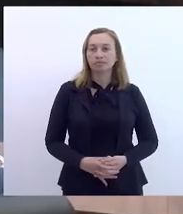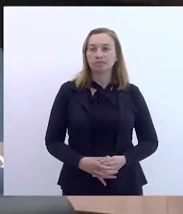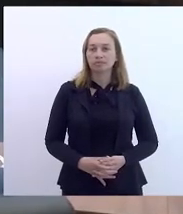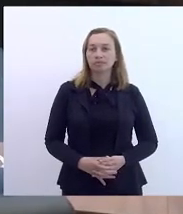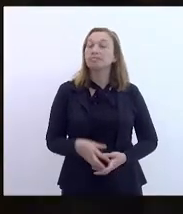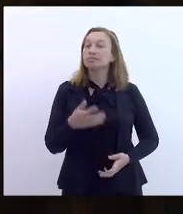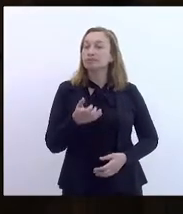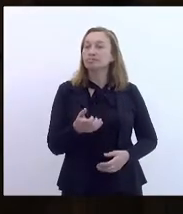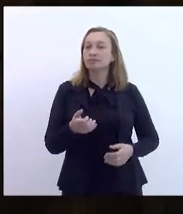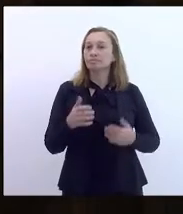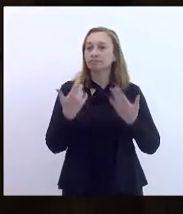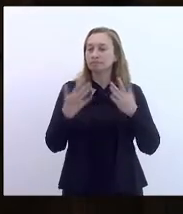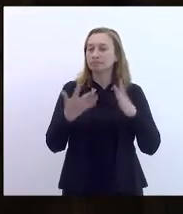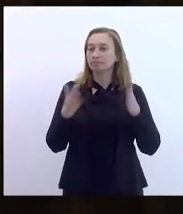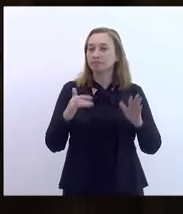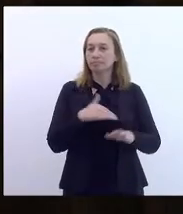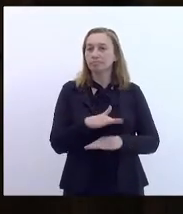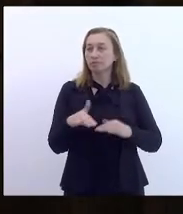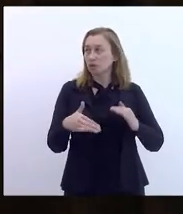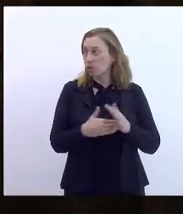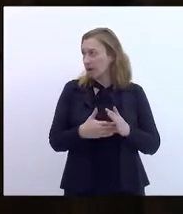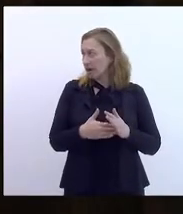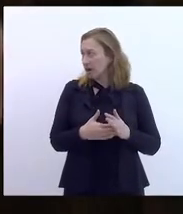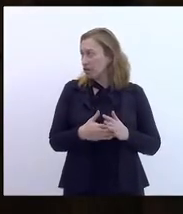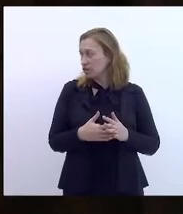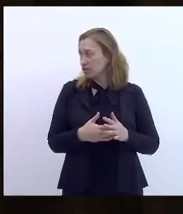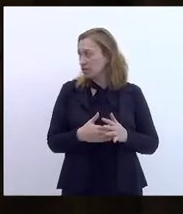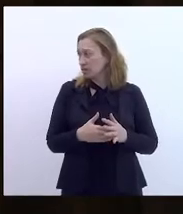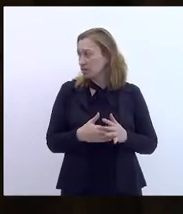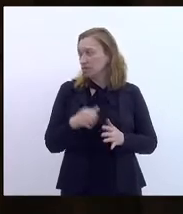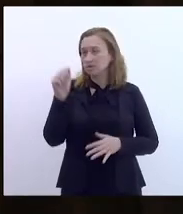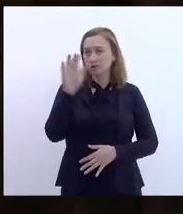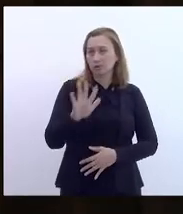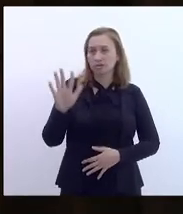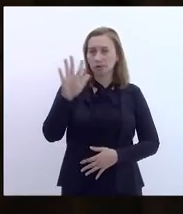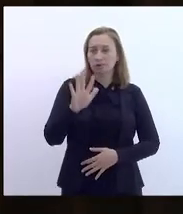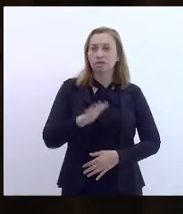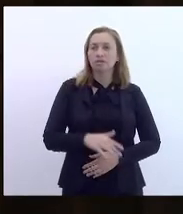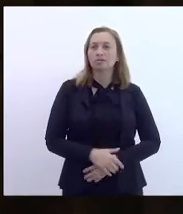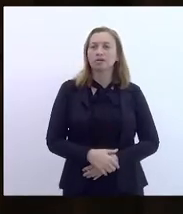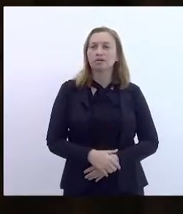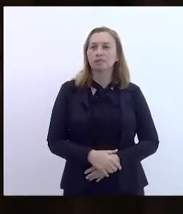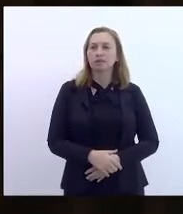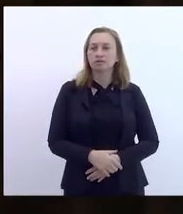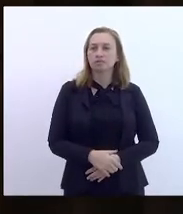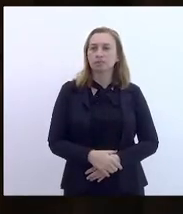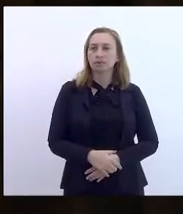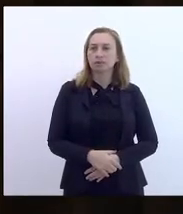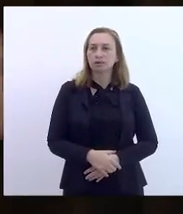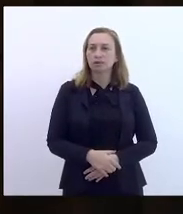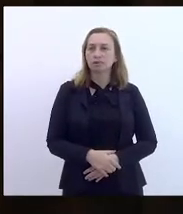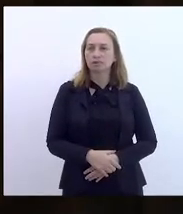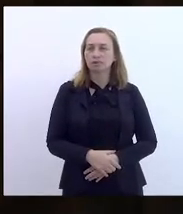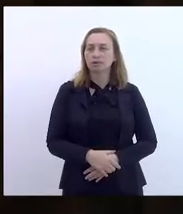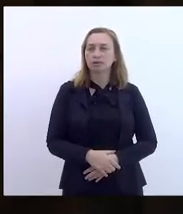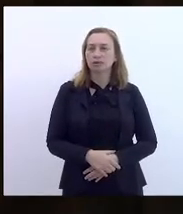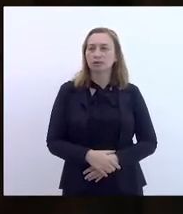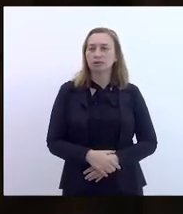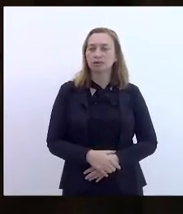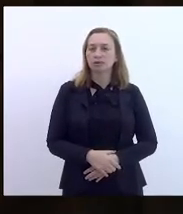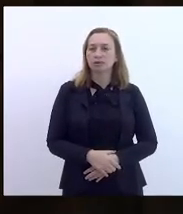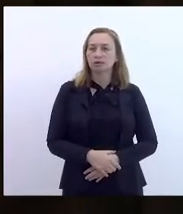Olá quero saudar a todos e de uma forma geral e a partir da mesa